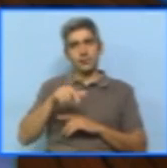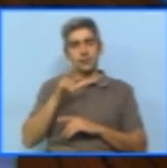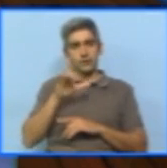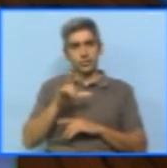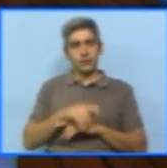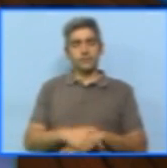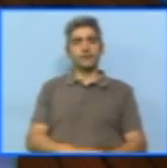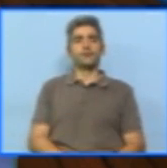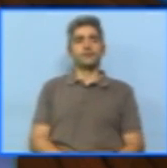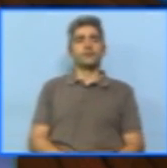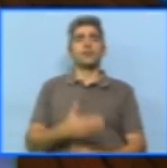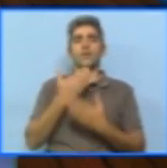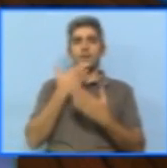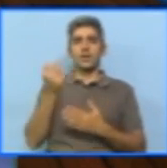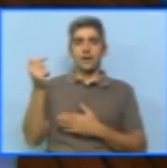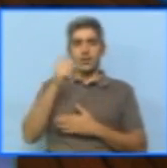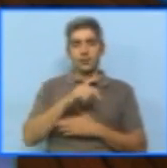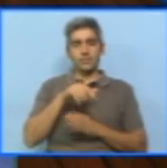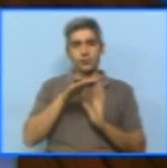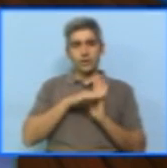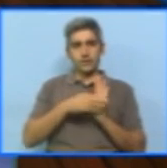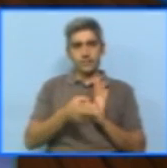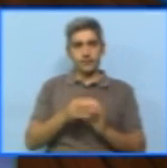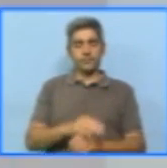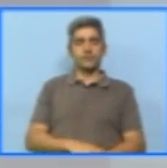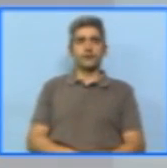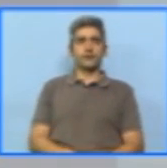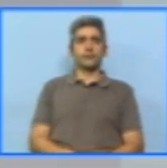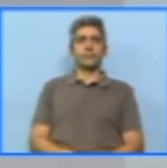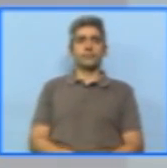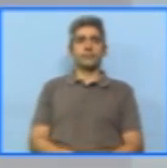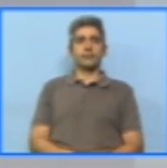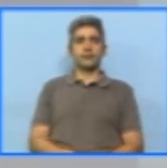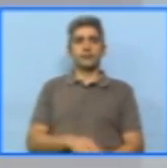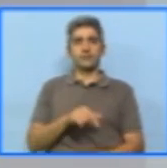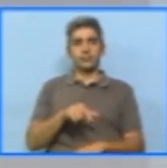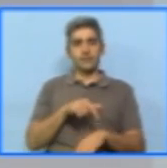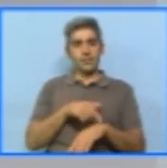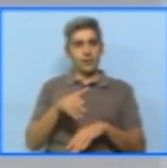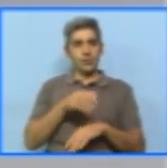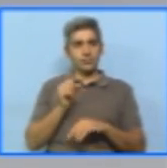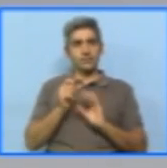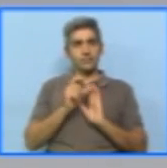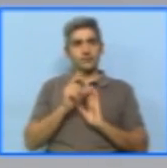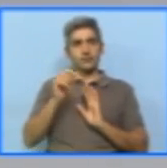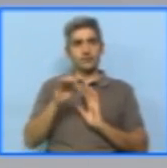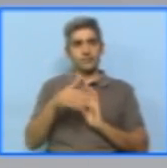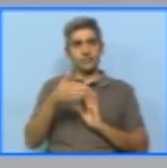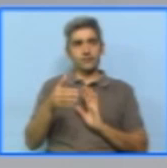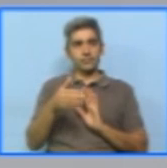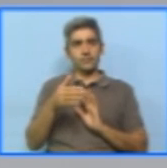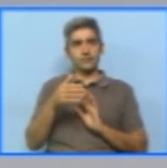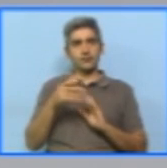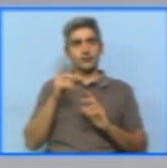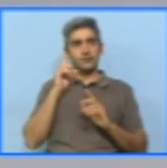por estarem neste programa, numa ocasião que é, por certo, de saída neste fim de semana